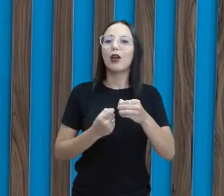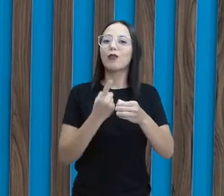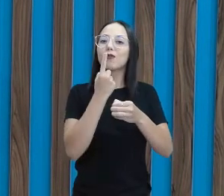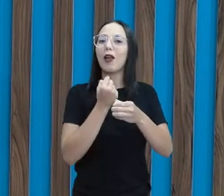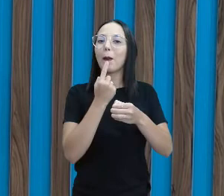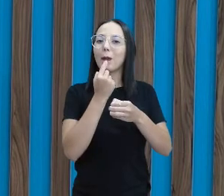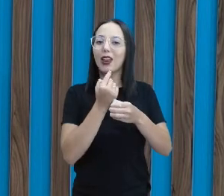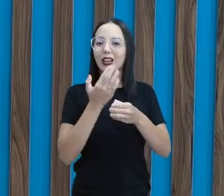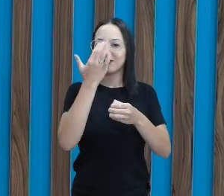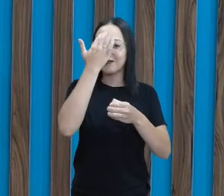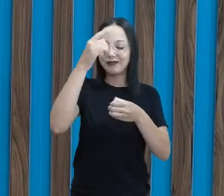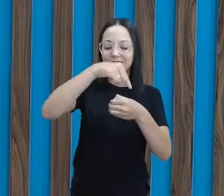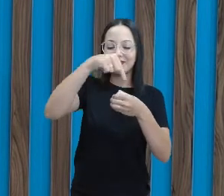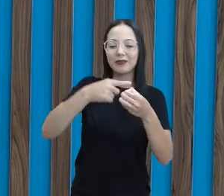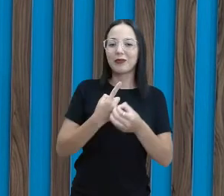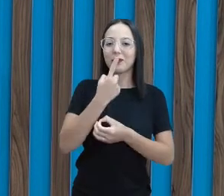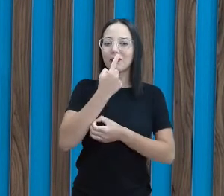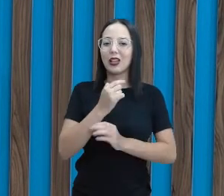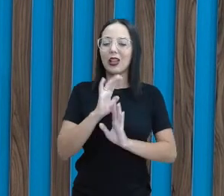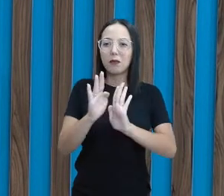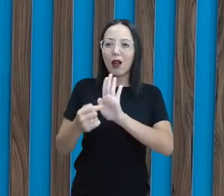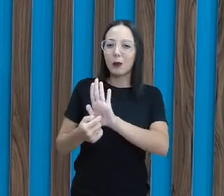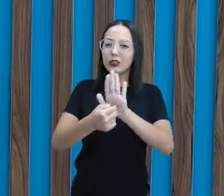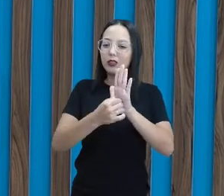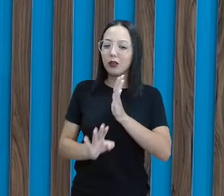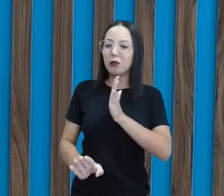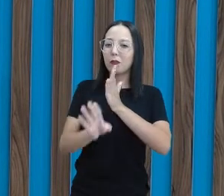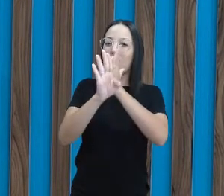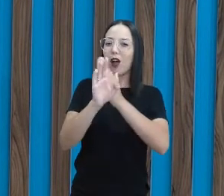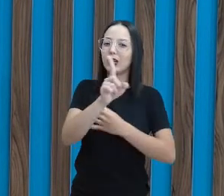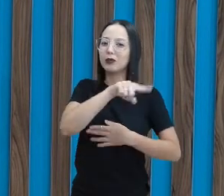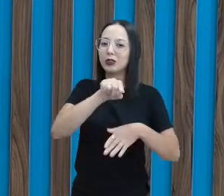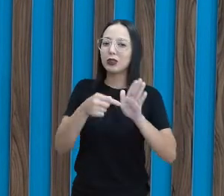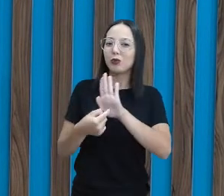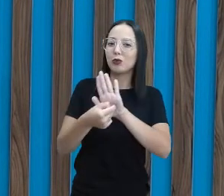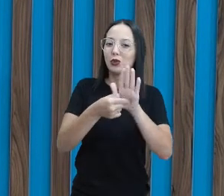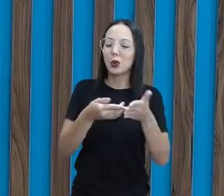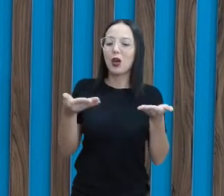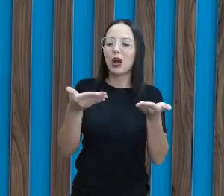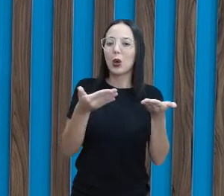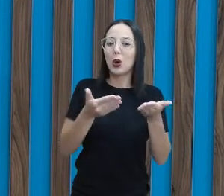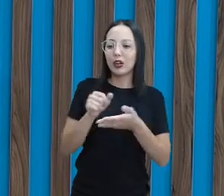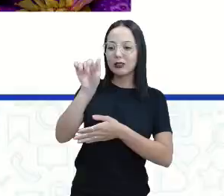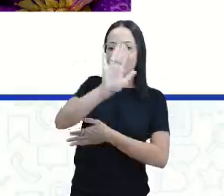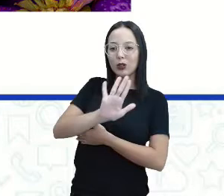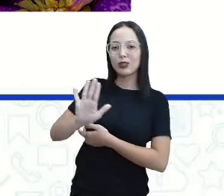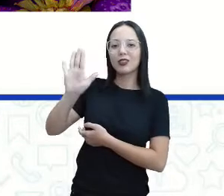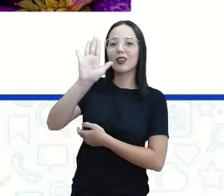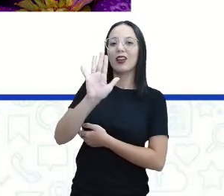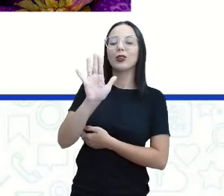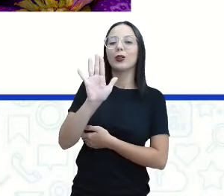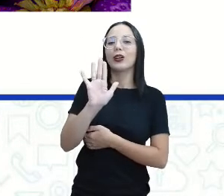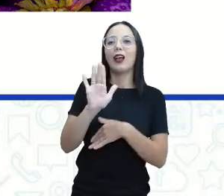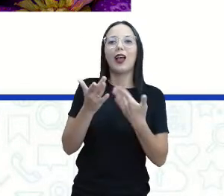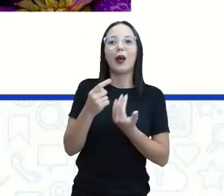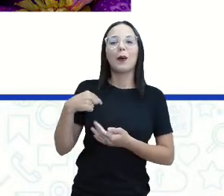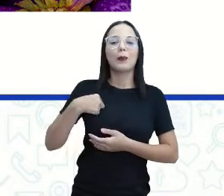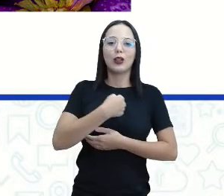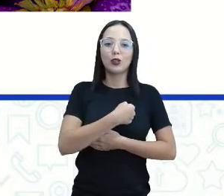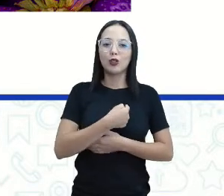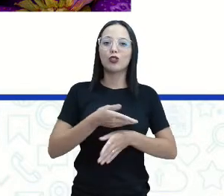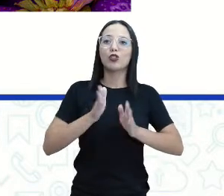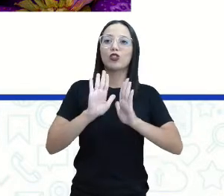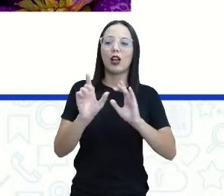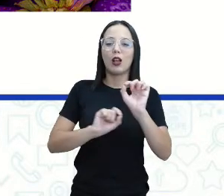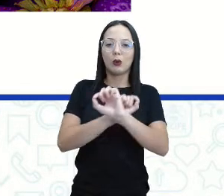cor vermelha. Então, quando é apresentado, como você colocou aí nessa ilustração, nessa imagem, para a gente já